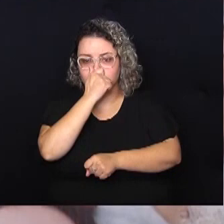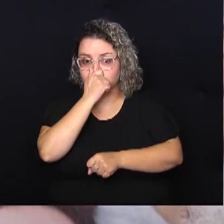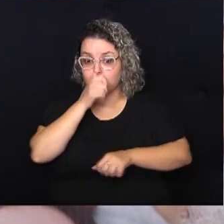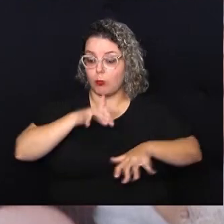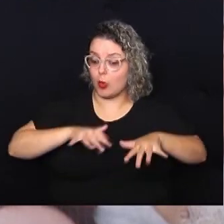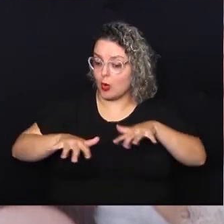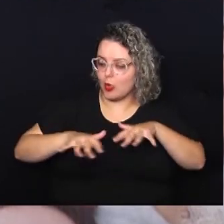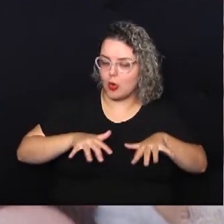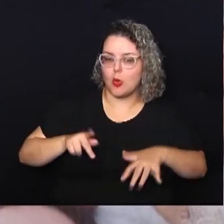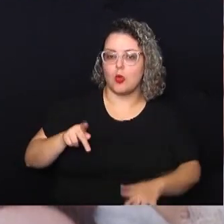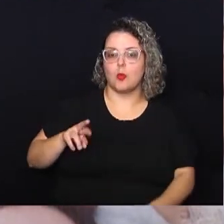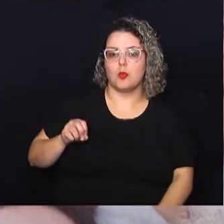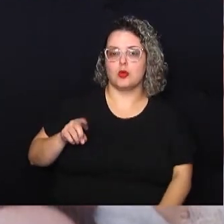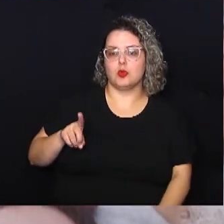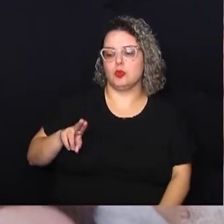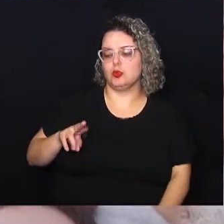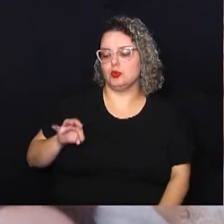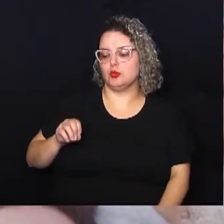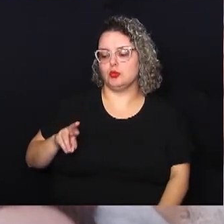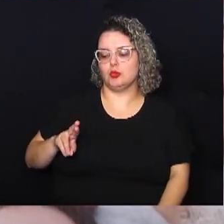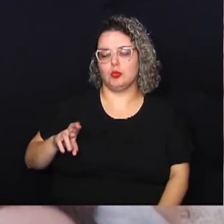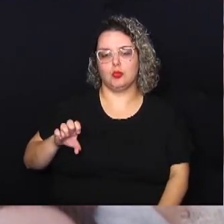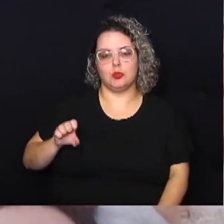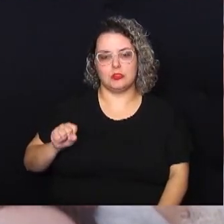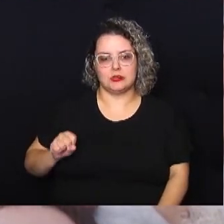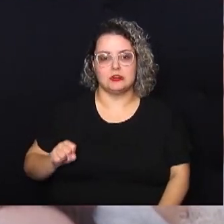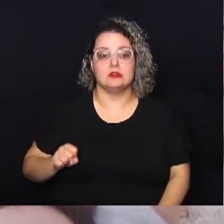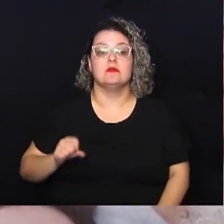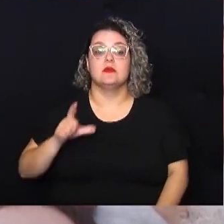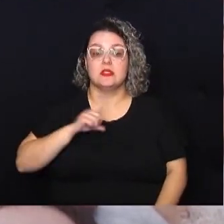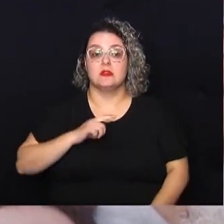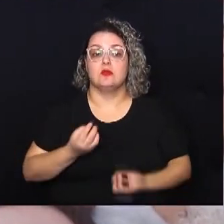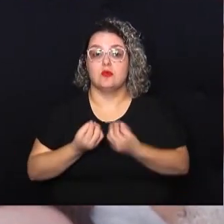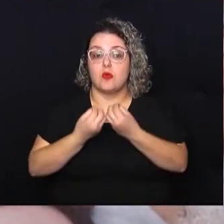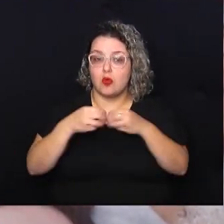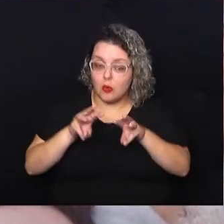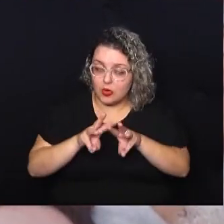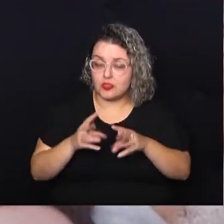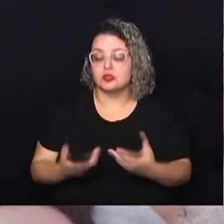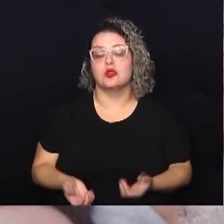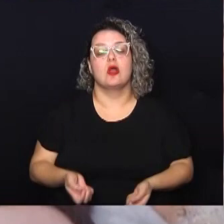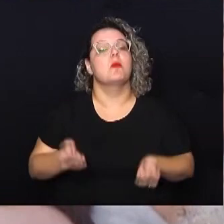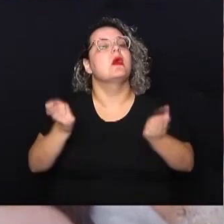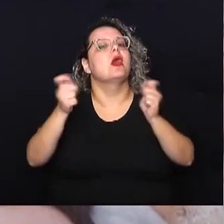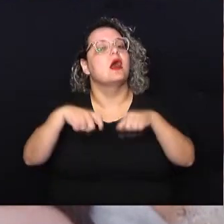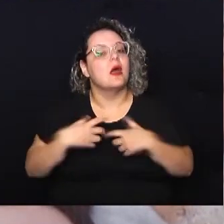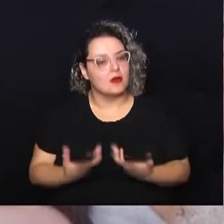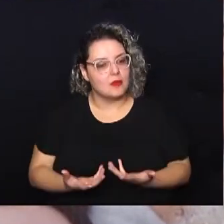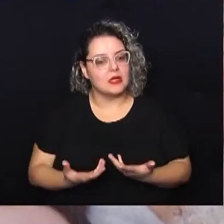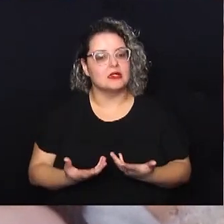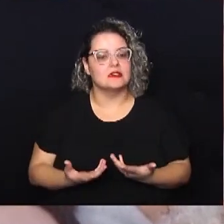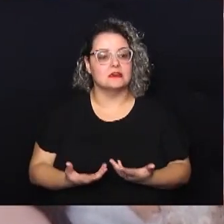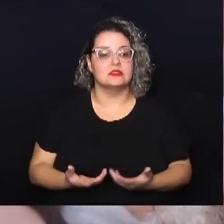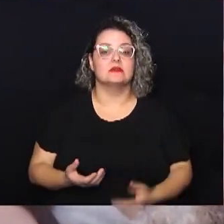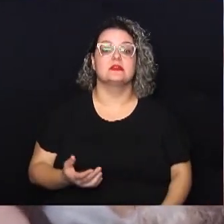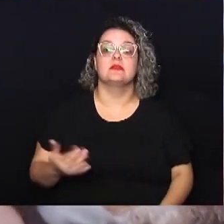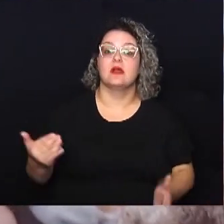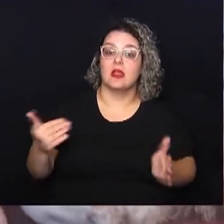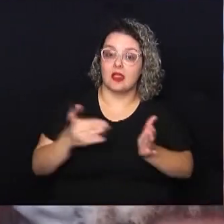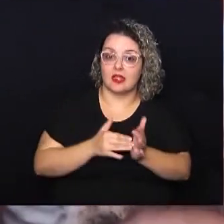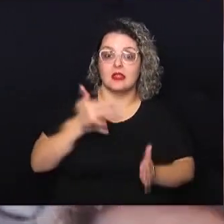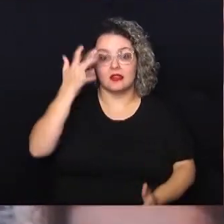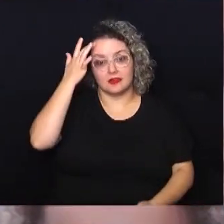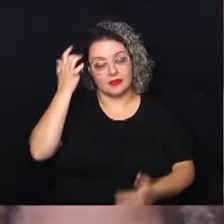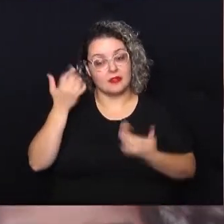vão passar hoje por um workshop, uma capacitação. E eu vou conversar, né, sobre esse evento que vai até amanhã e é aberto